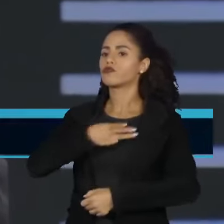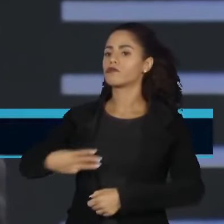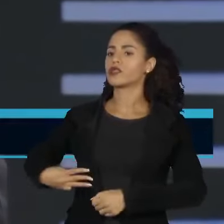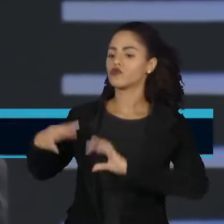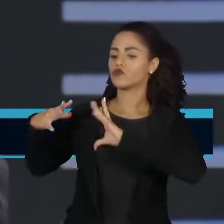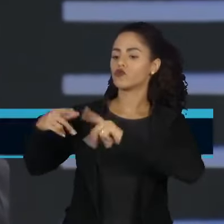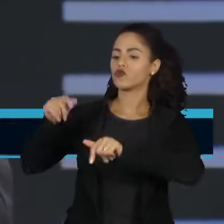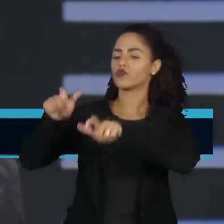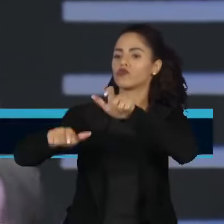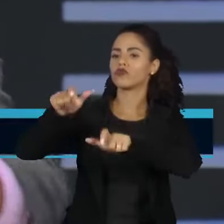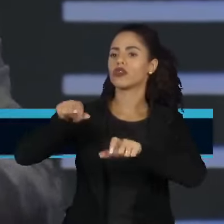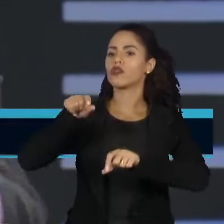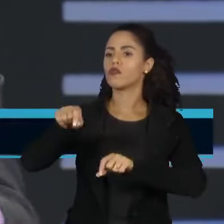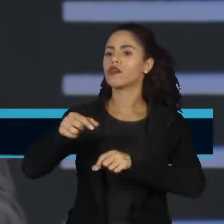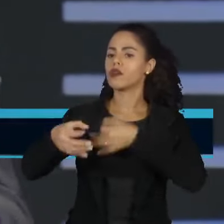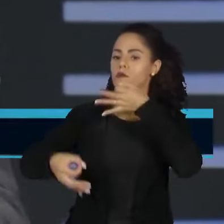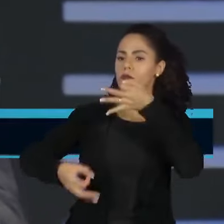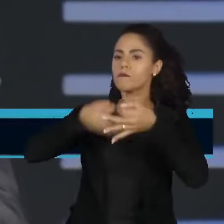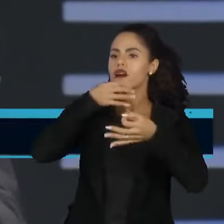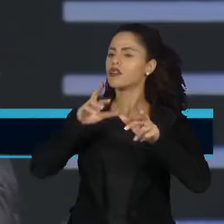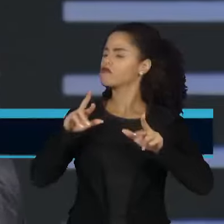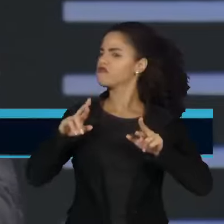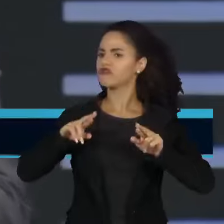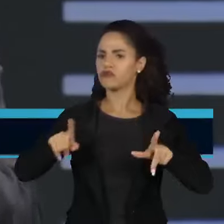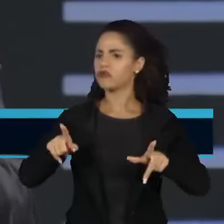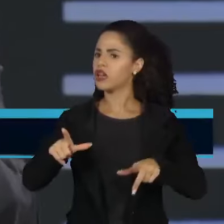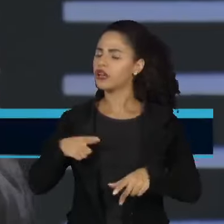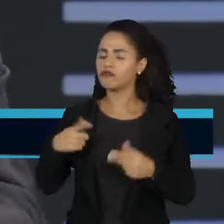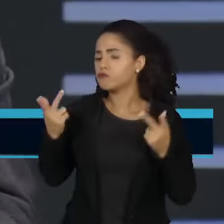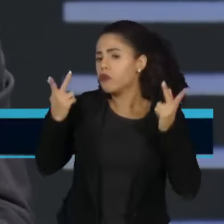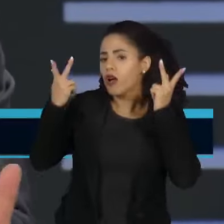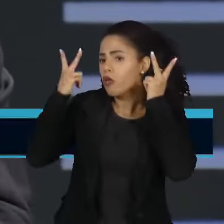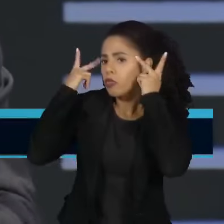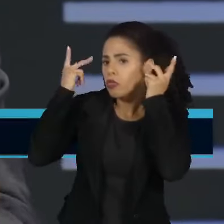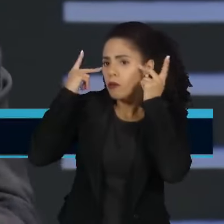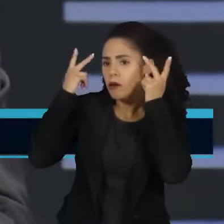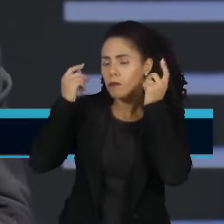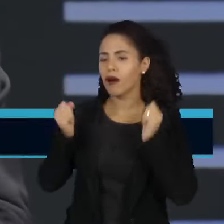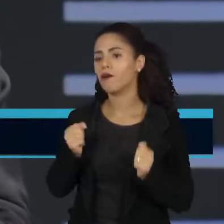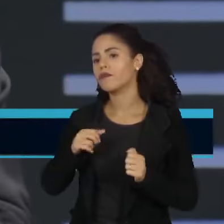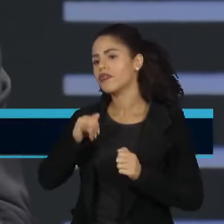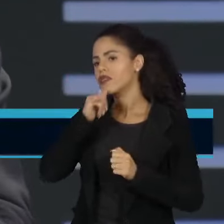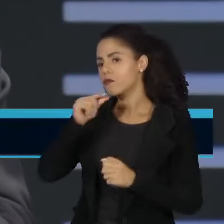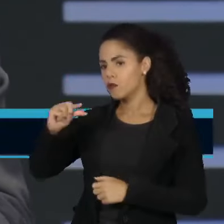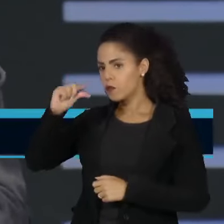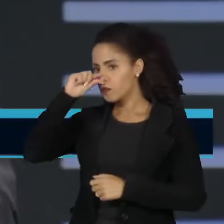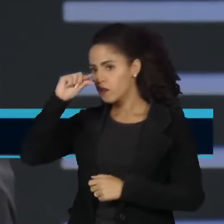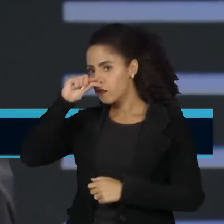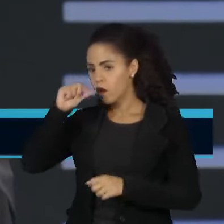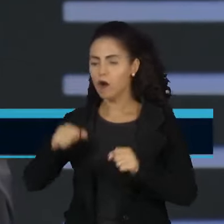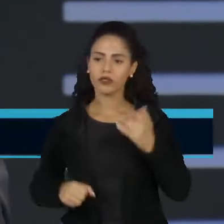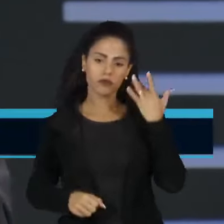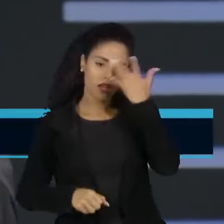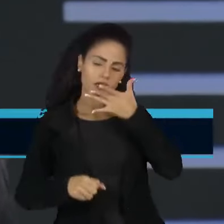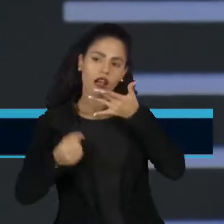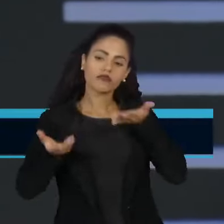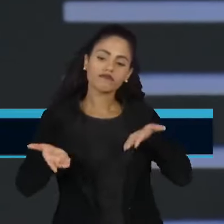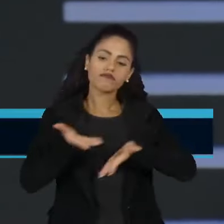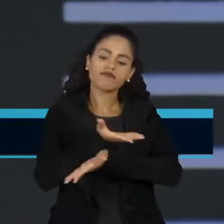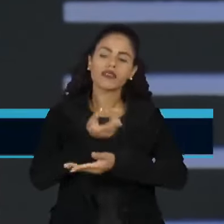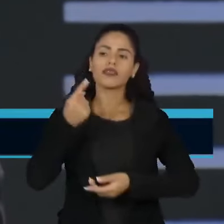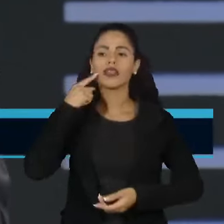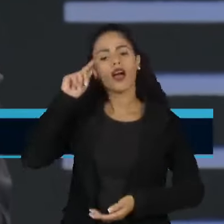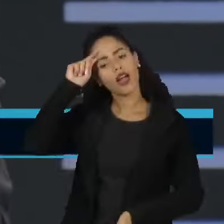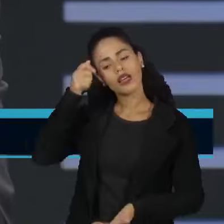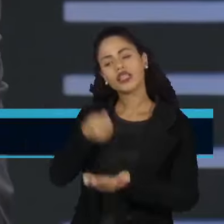tenham posições muitas vezes díspares entre si, né? É super comum o Rui Costa e o Haddad terem posições díspares e depois ele